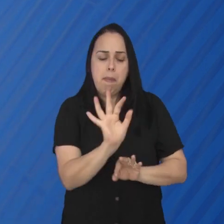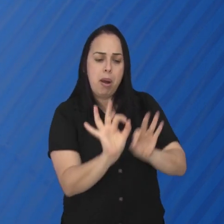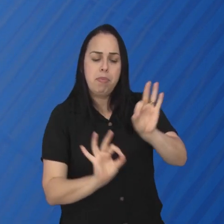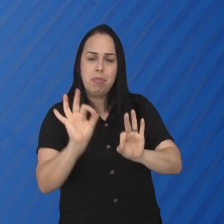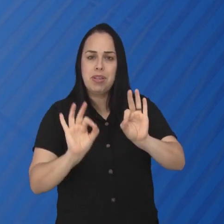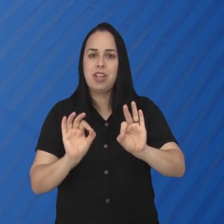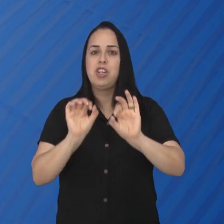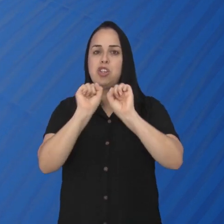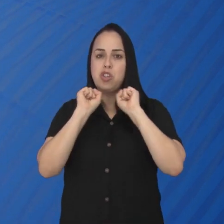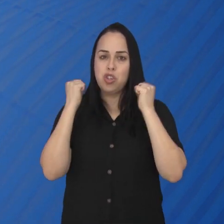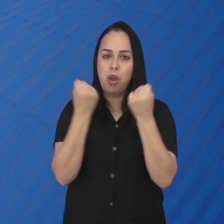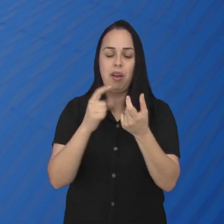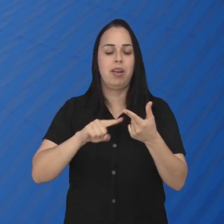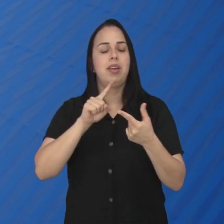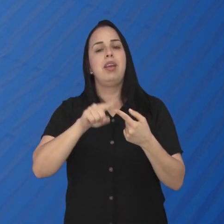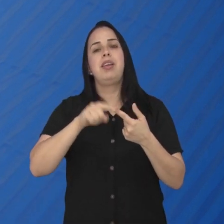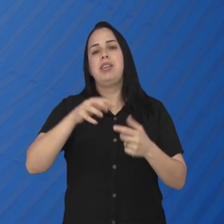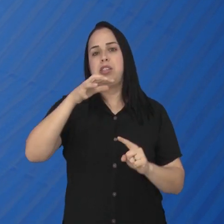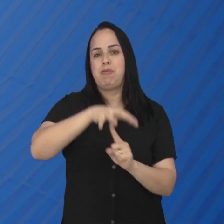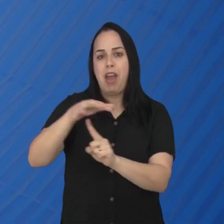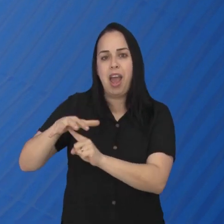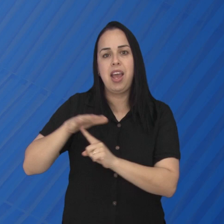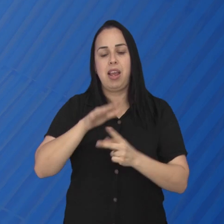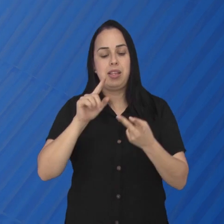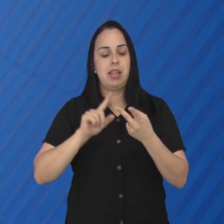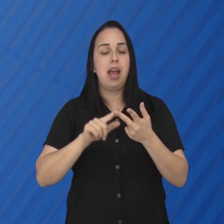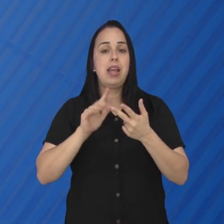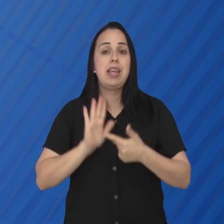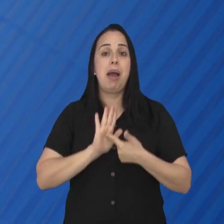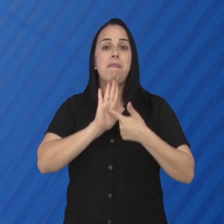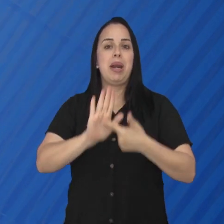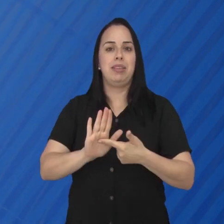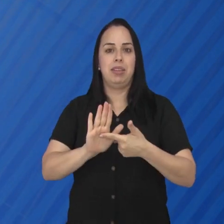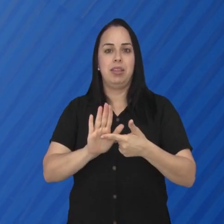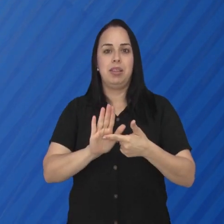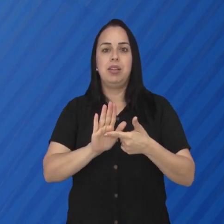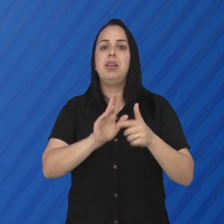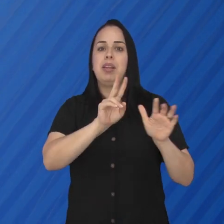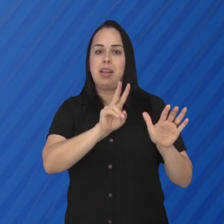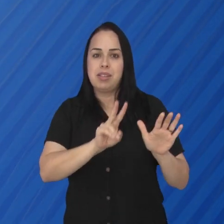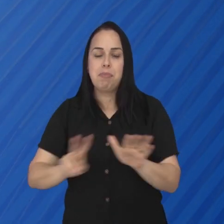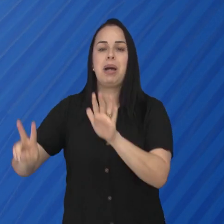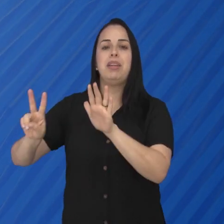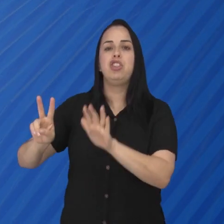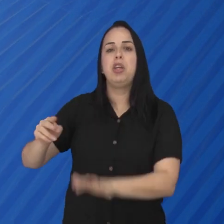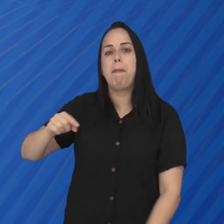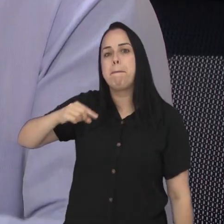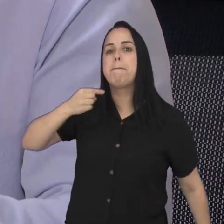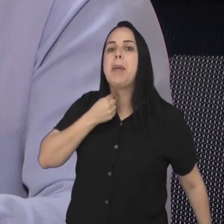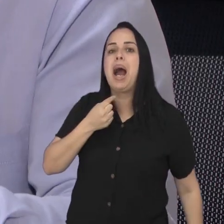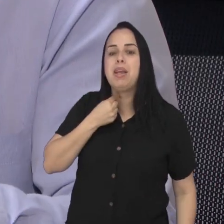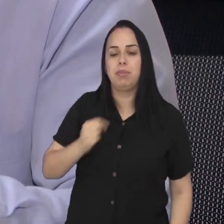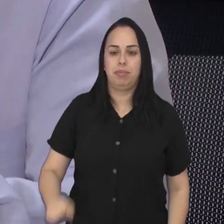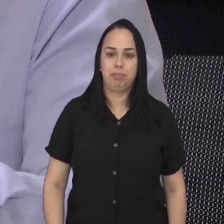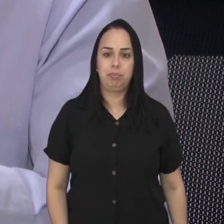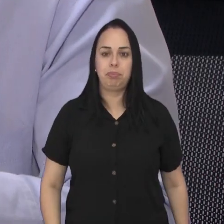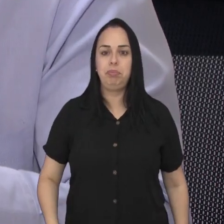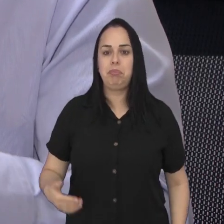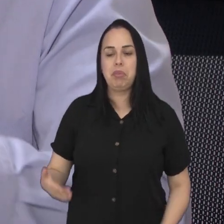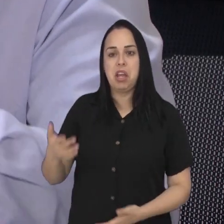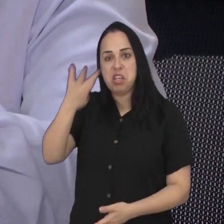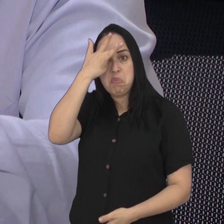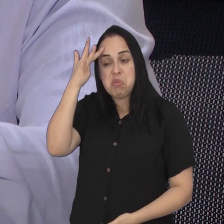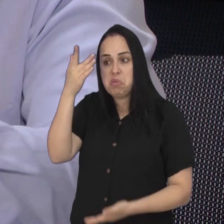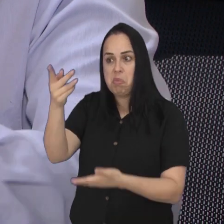a realização de simpósios, feiras e apresentações na 4ª semana de maio. Eu recebi